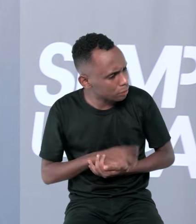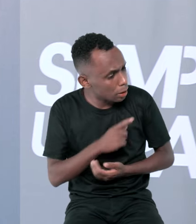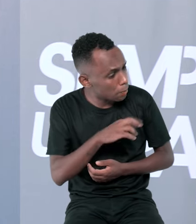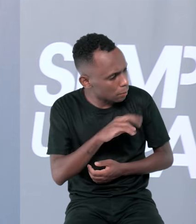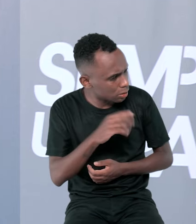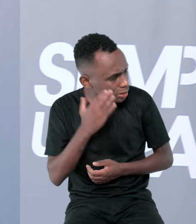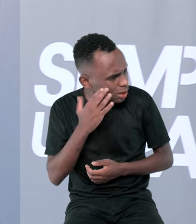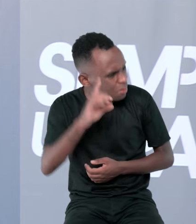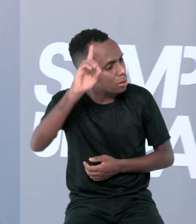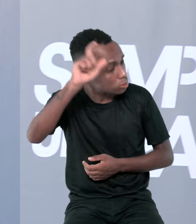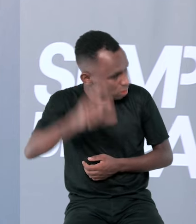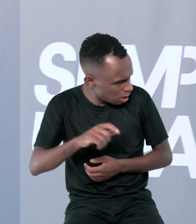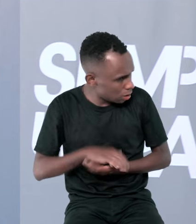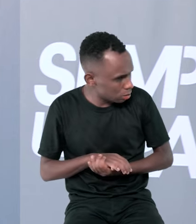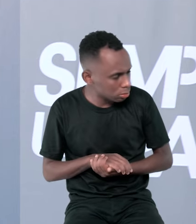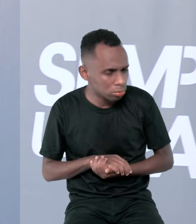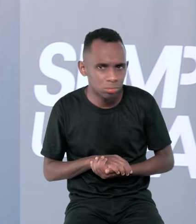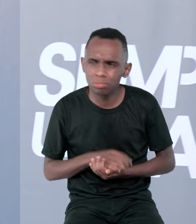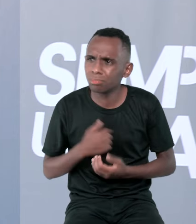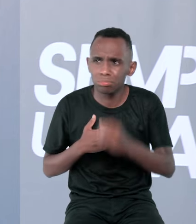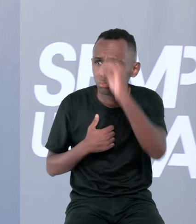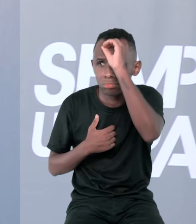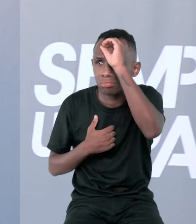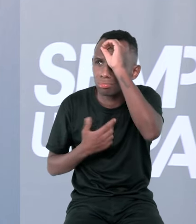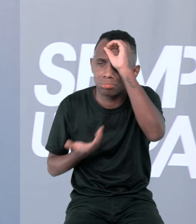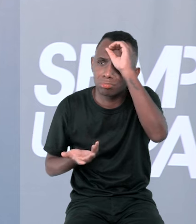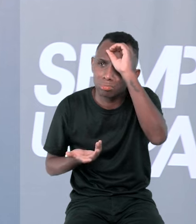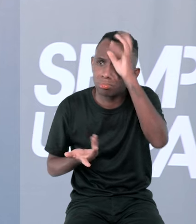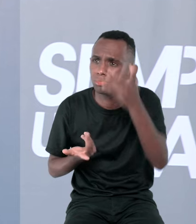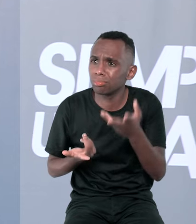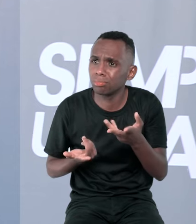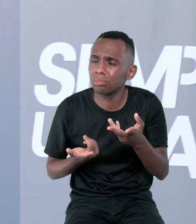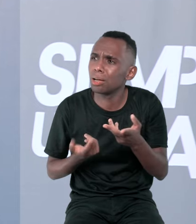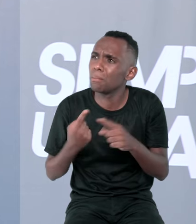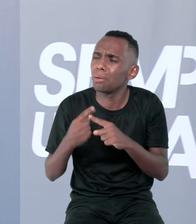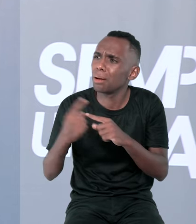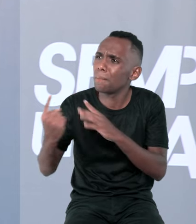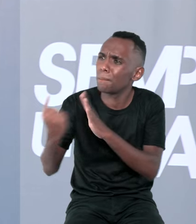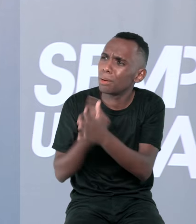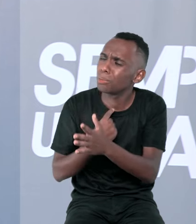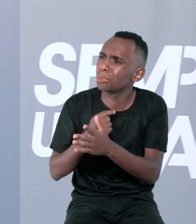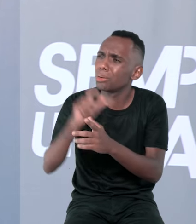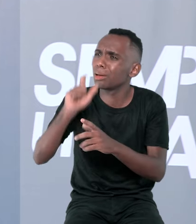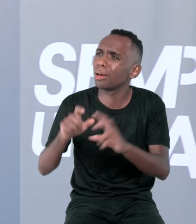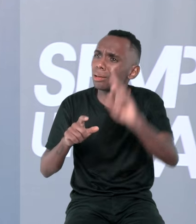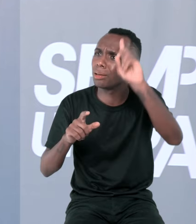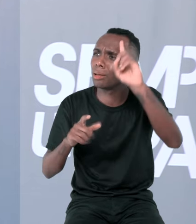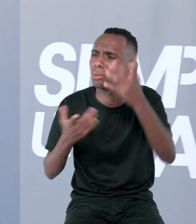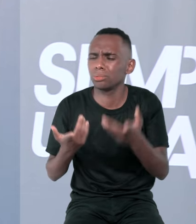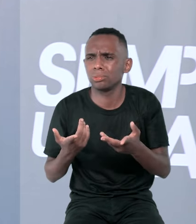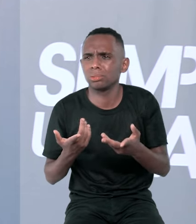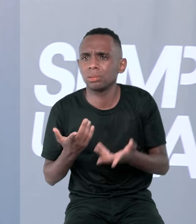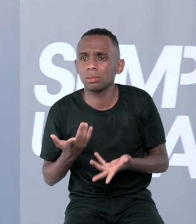você sabe quem é Deus? Eu não fazia a mínima ideia do que tinha feito perguntar uma coisa daquelas para um menino de 9